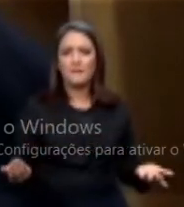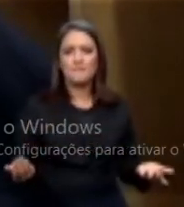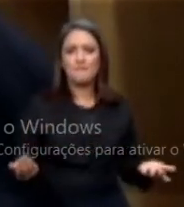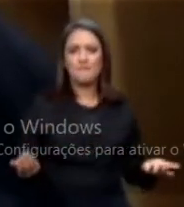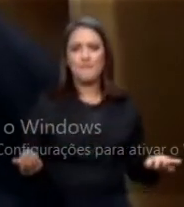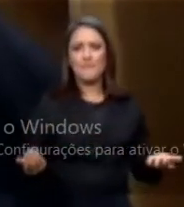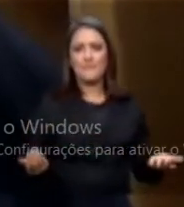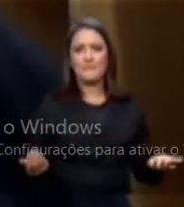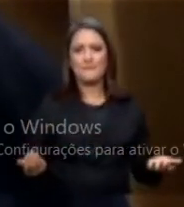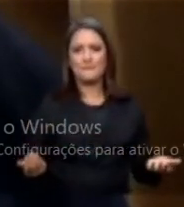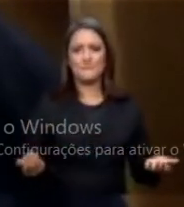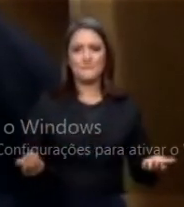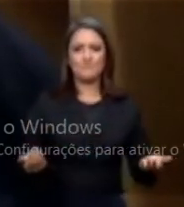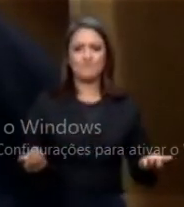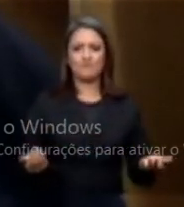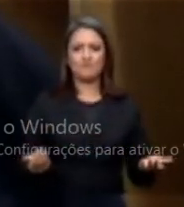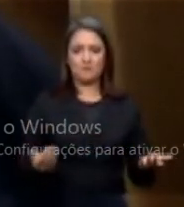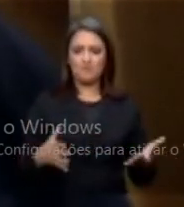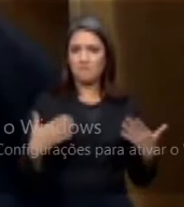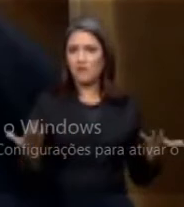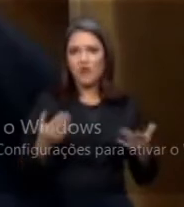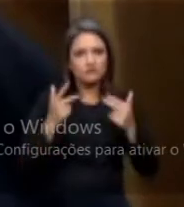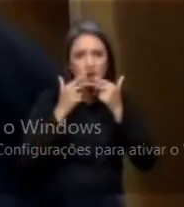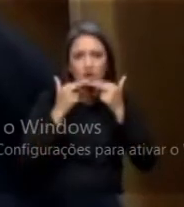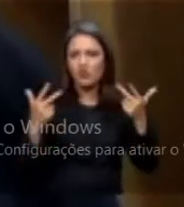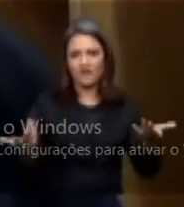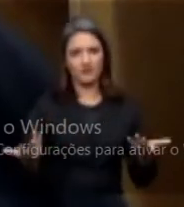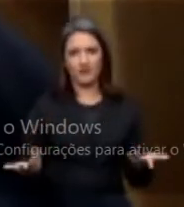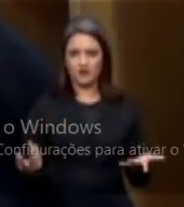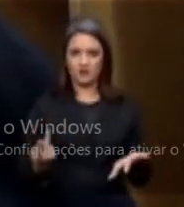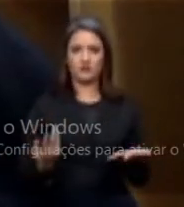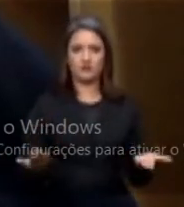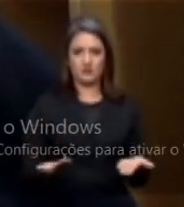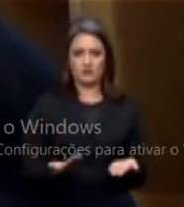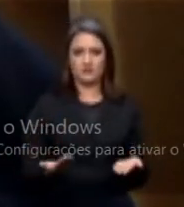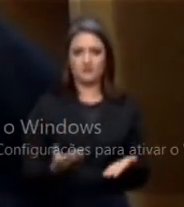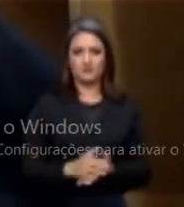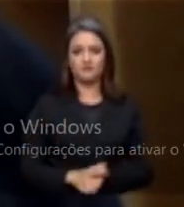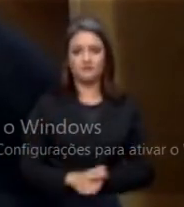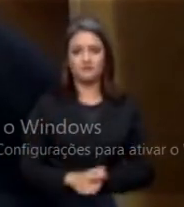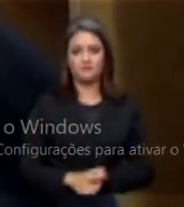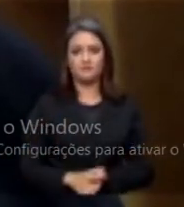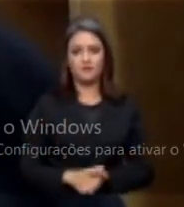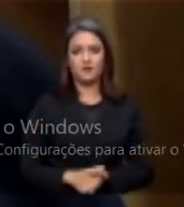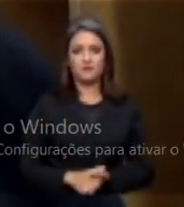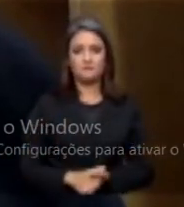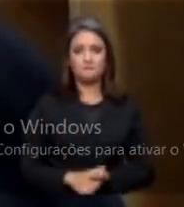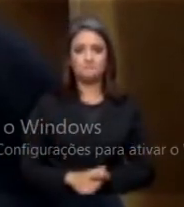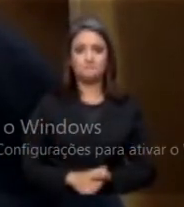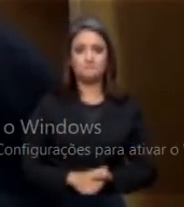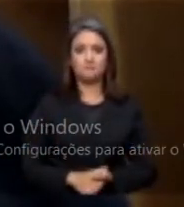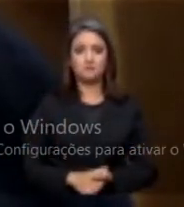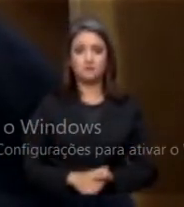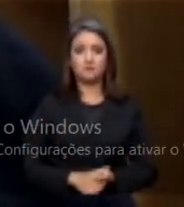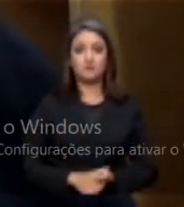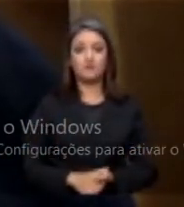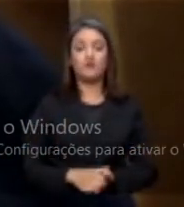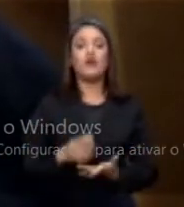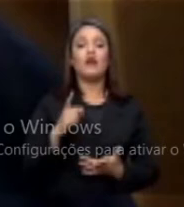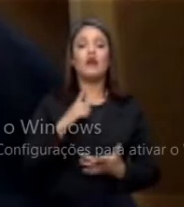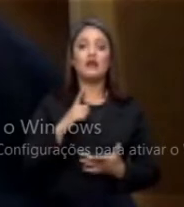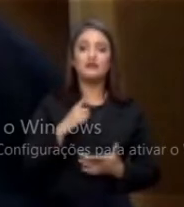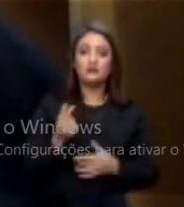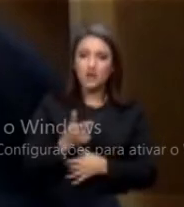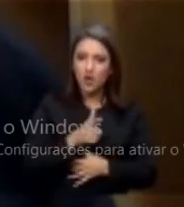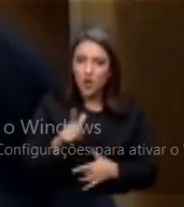intrusora no sistema de funcionamento do nosso bicameralismo. Há muito mais instâncias